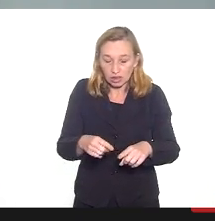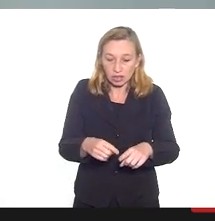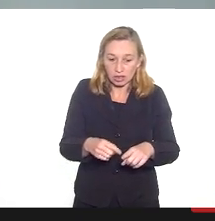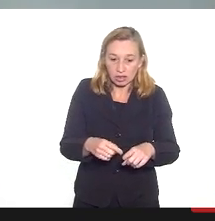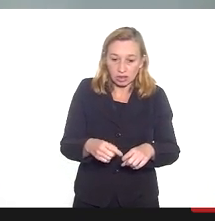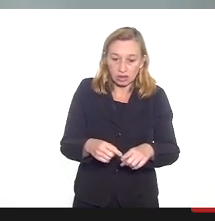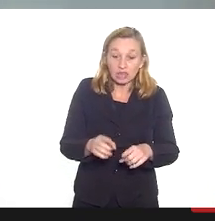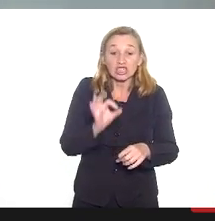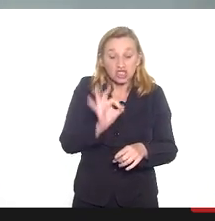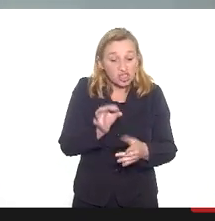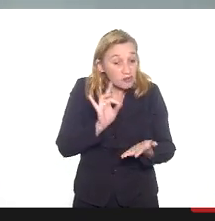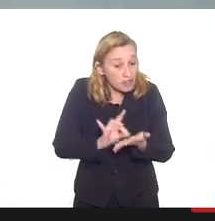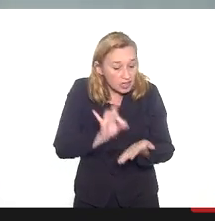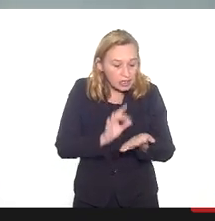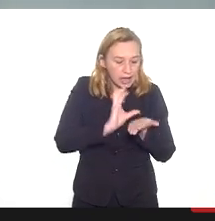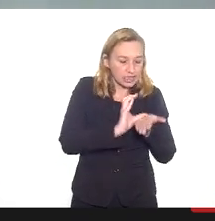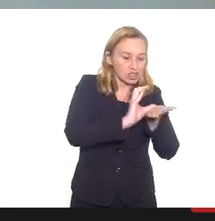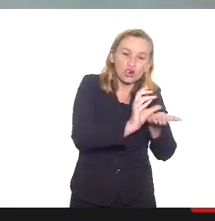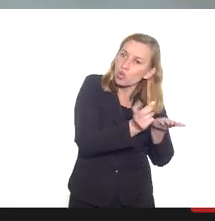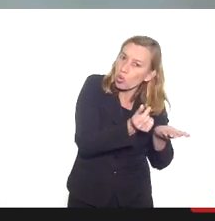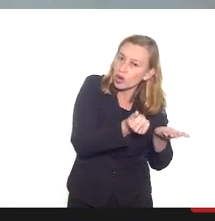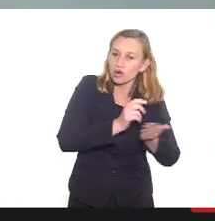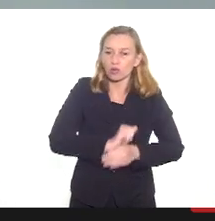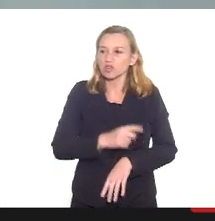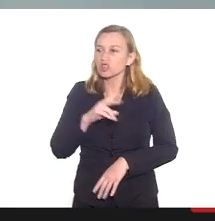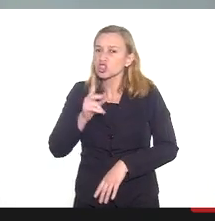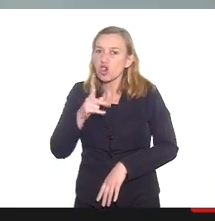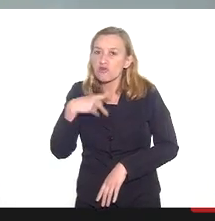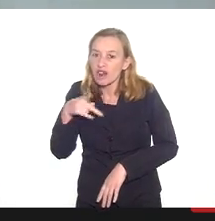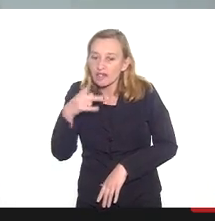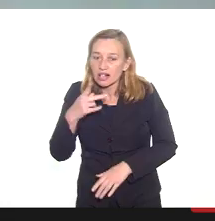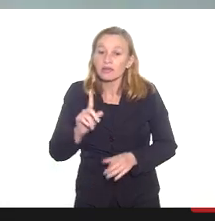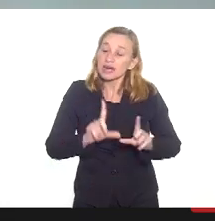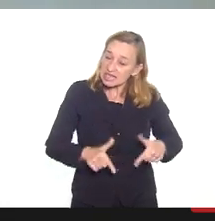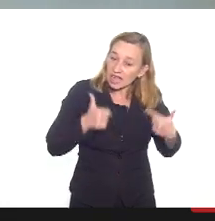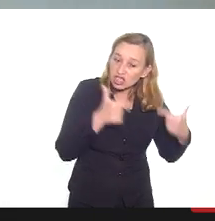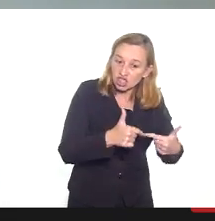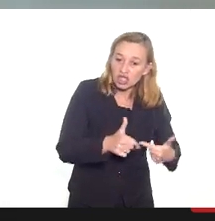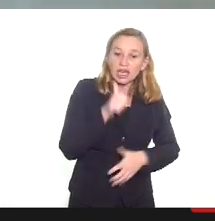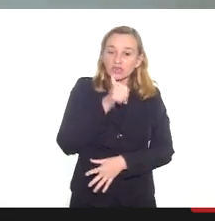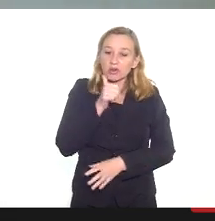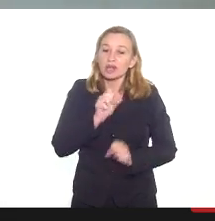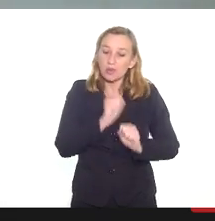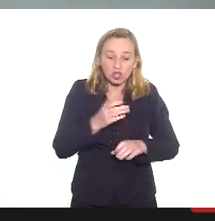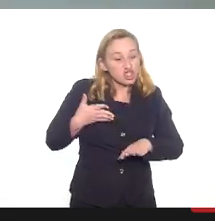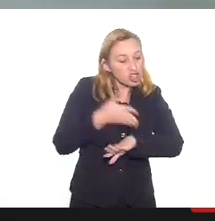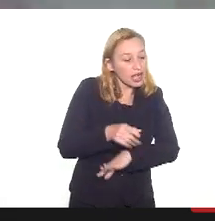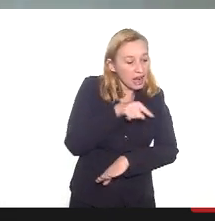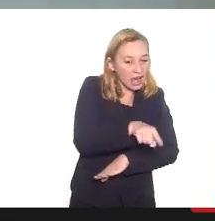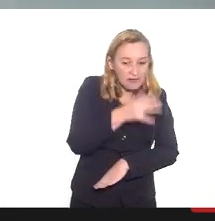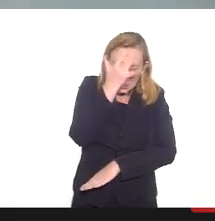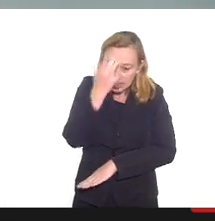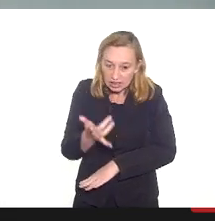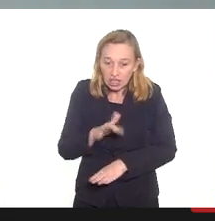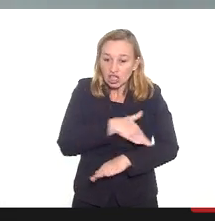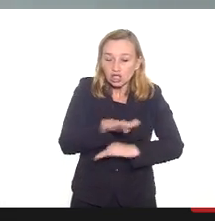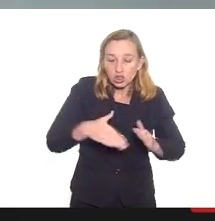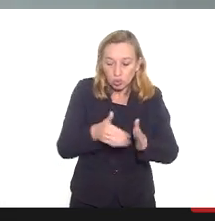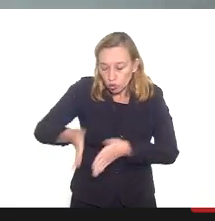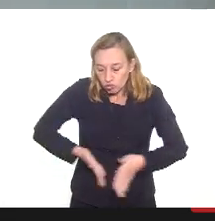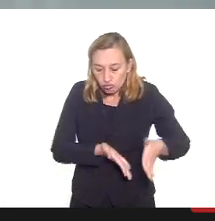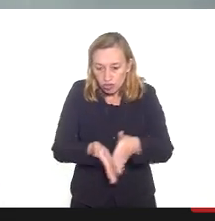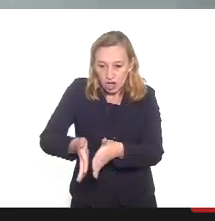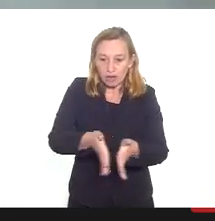com recursos, não meia boca, com possibilidade que as mulheres possam chegar até lá. Então, tem todo um